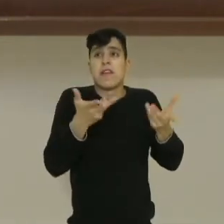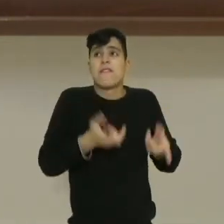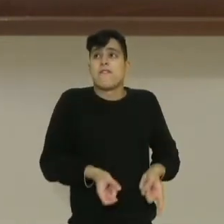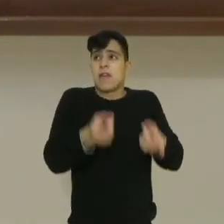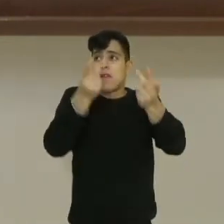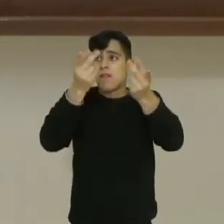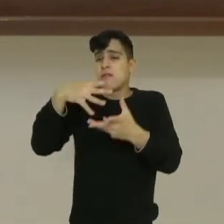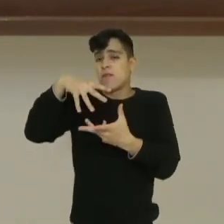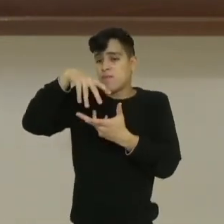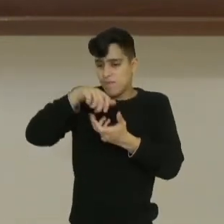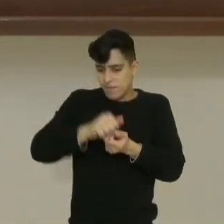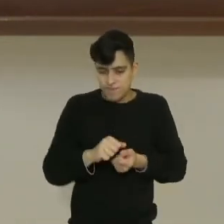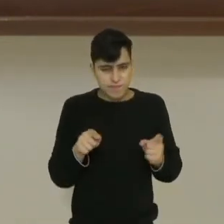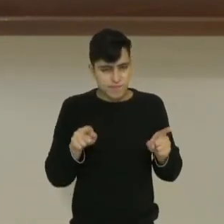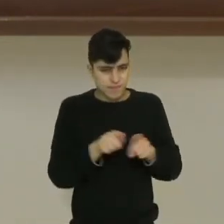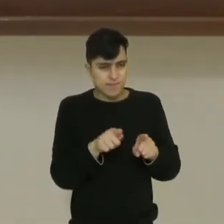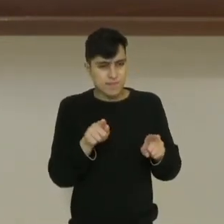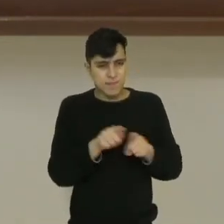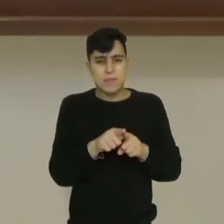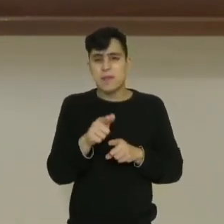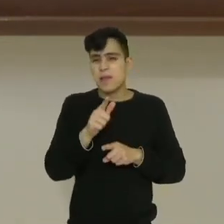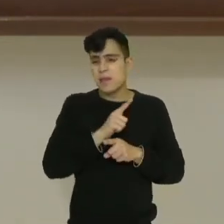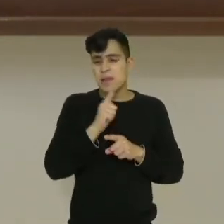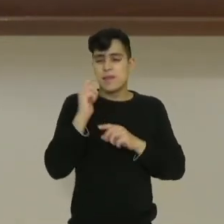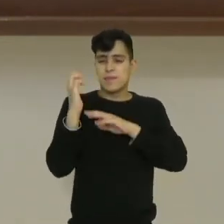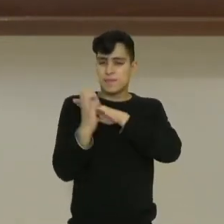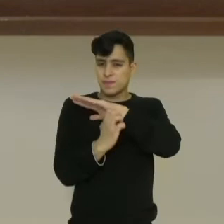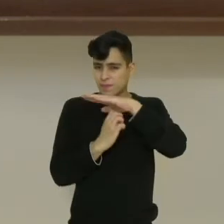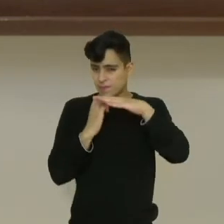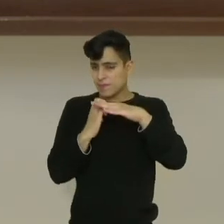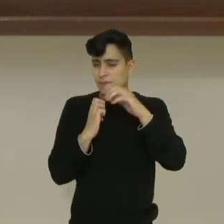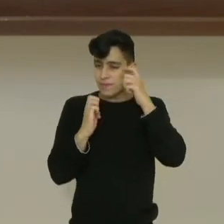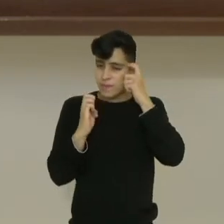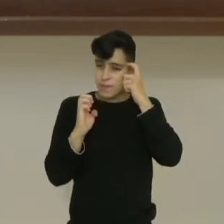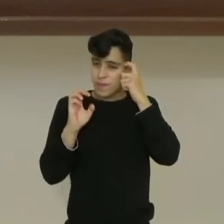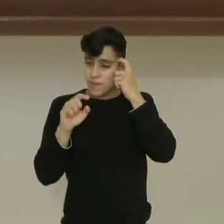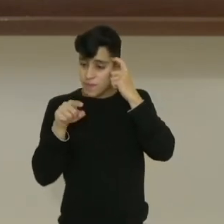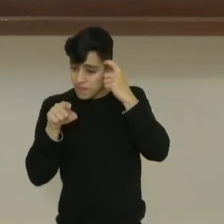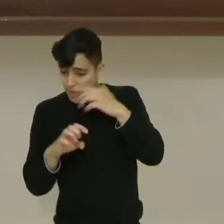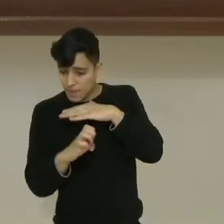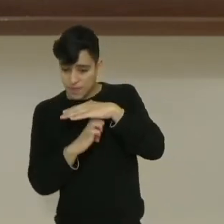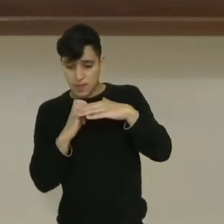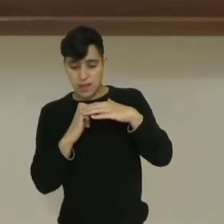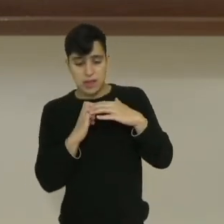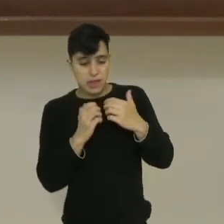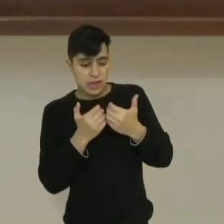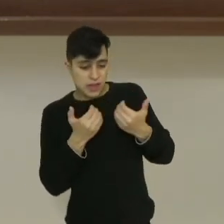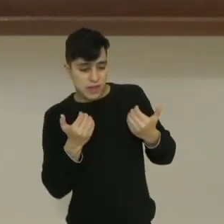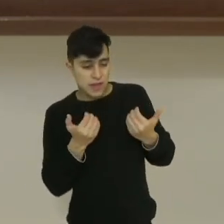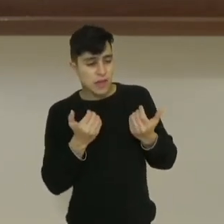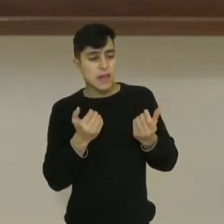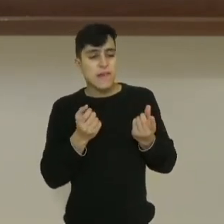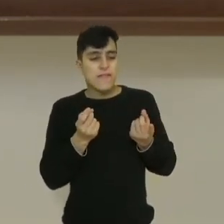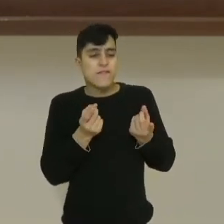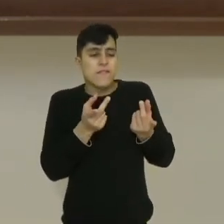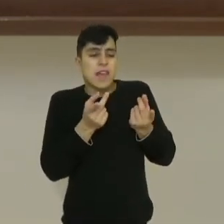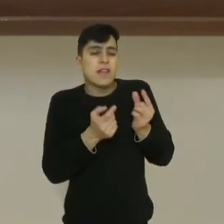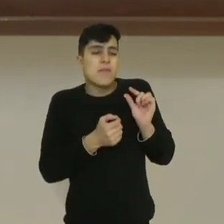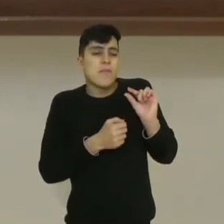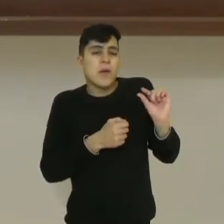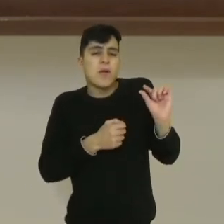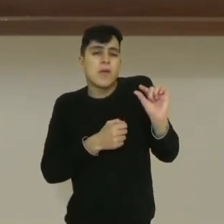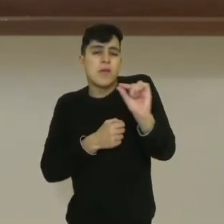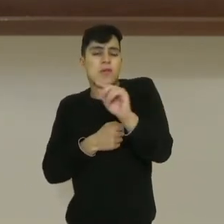uma circulação de parcelas de empresas. Quando eu pego essa empresa e fatio ela e vendo pequenos